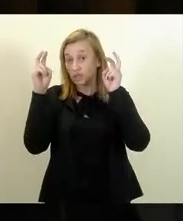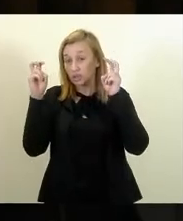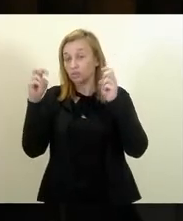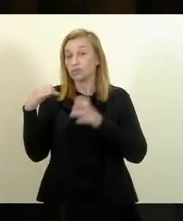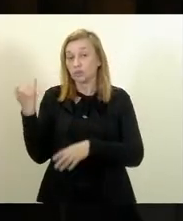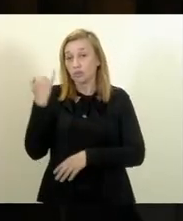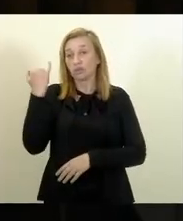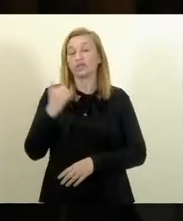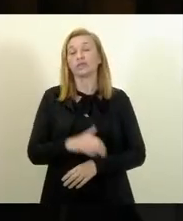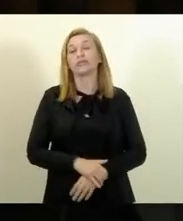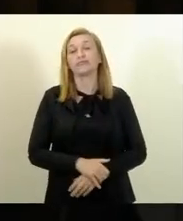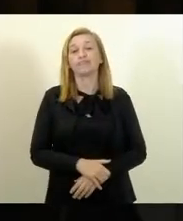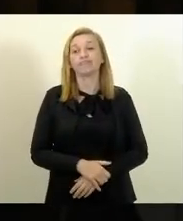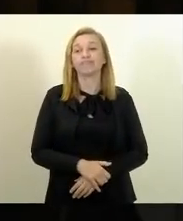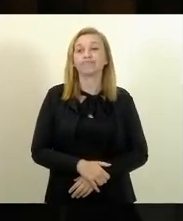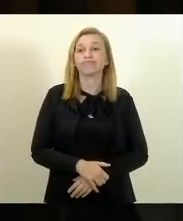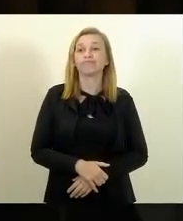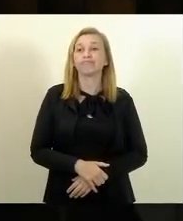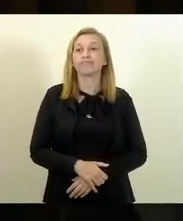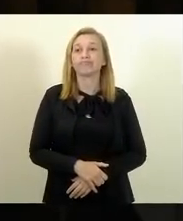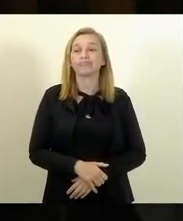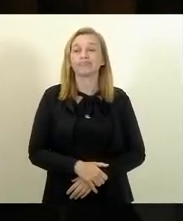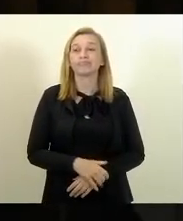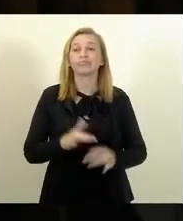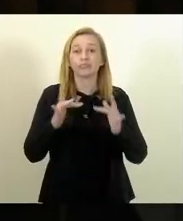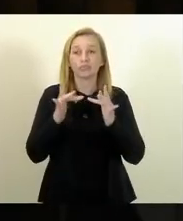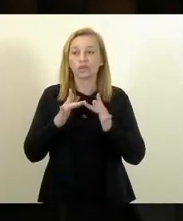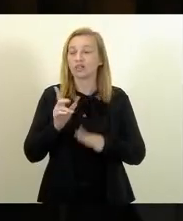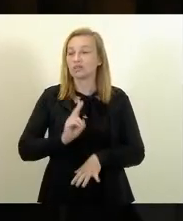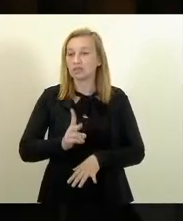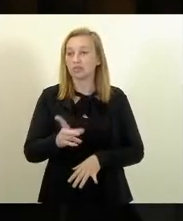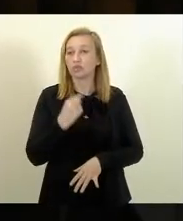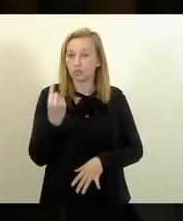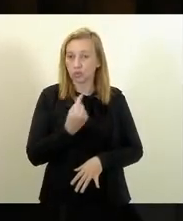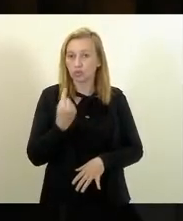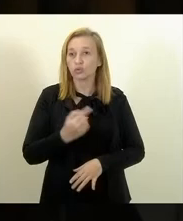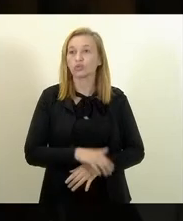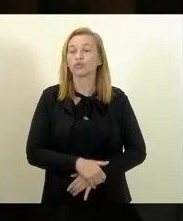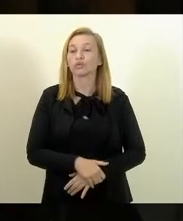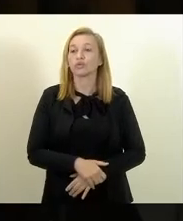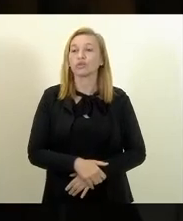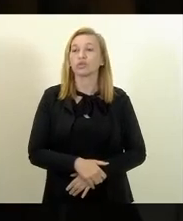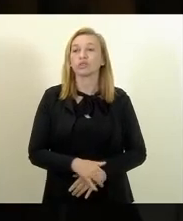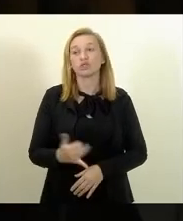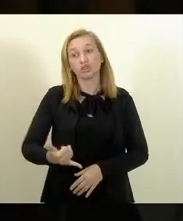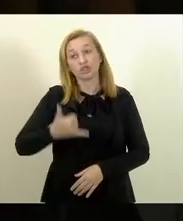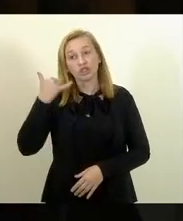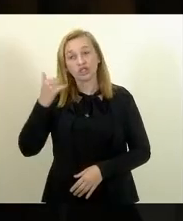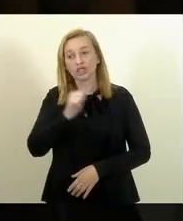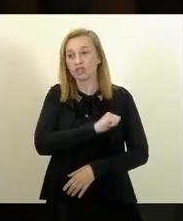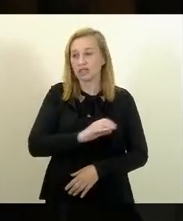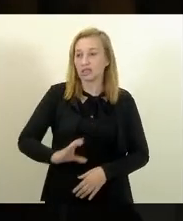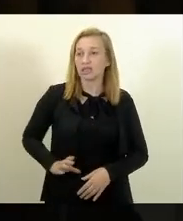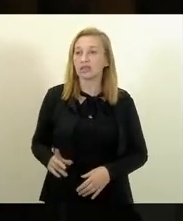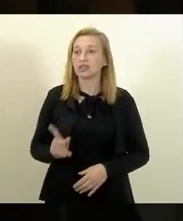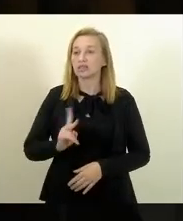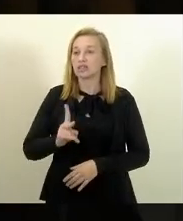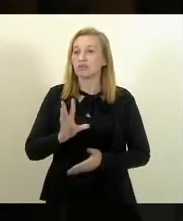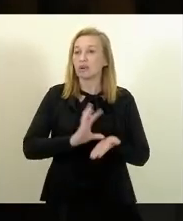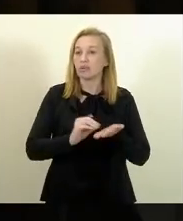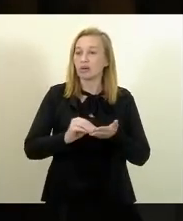sessão. Então, tem estado em contato conosco, tem estado em contato conosco quando a gente, eu e o André Siciliano, avançamos na